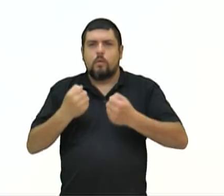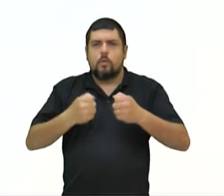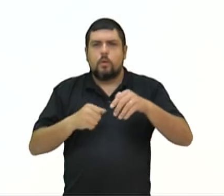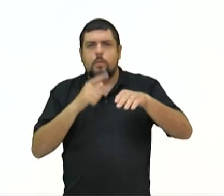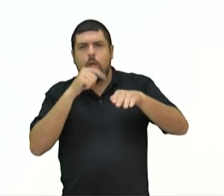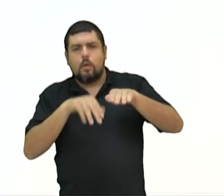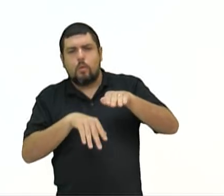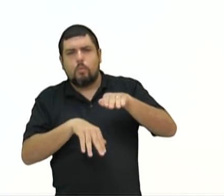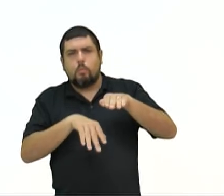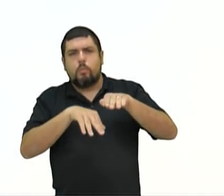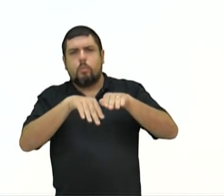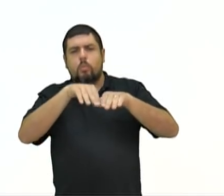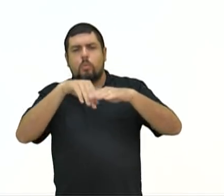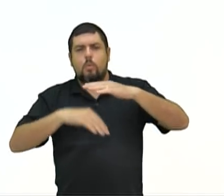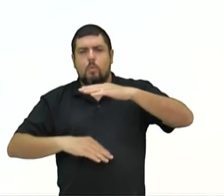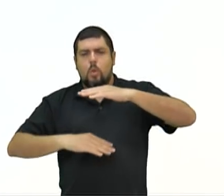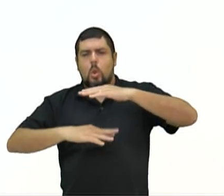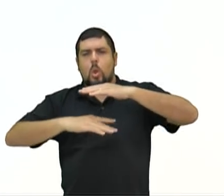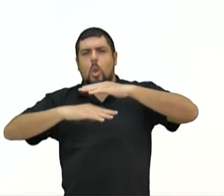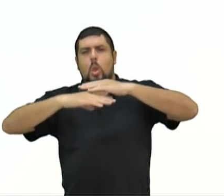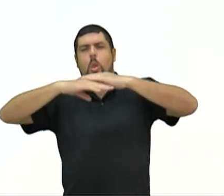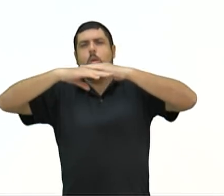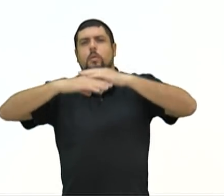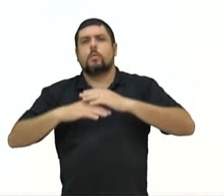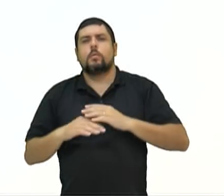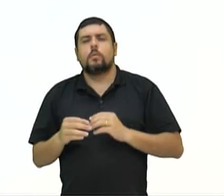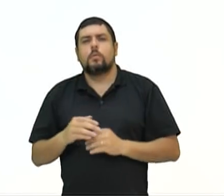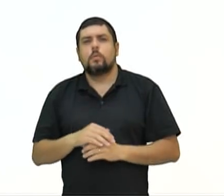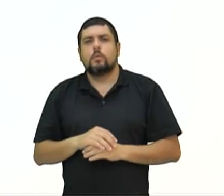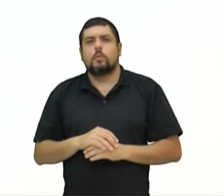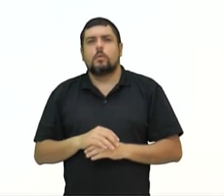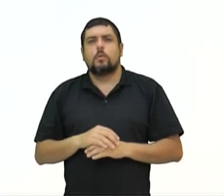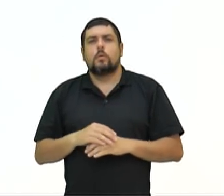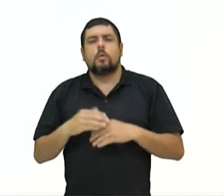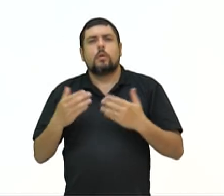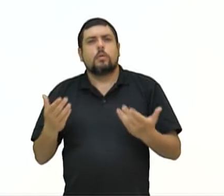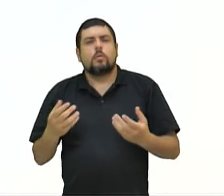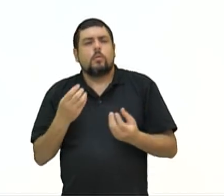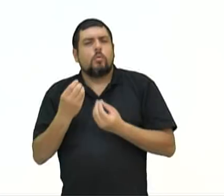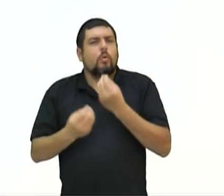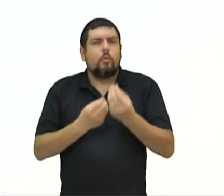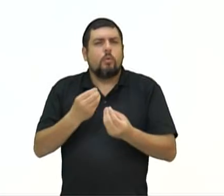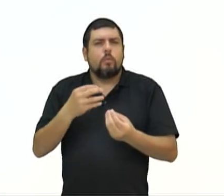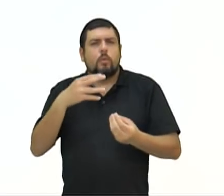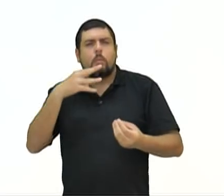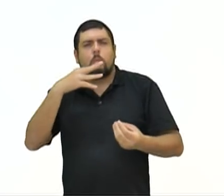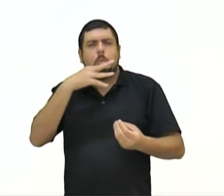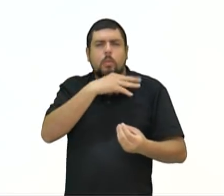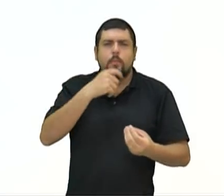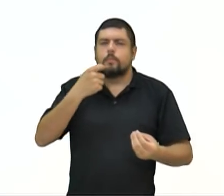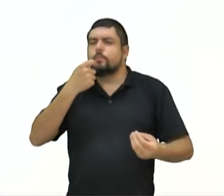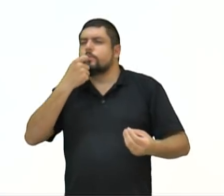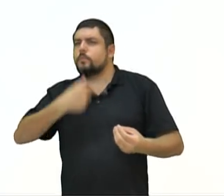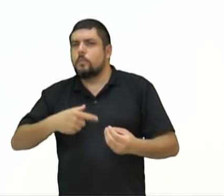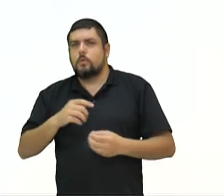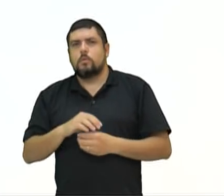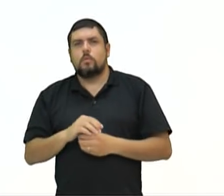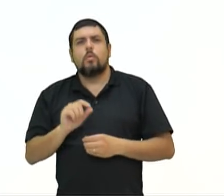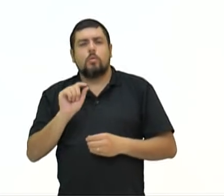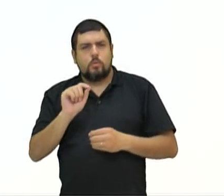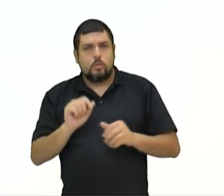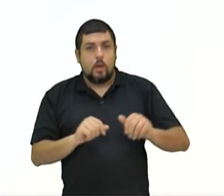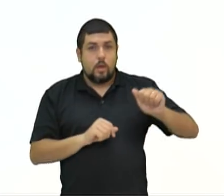rua. Então, qual característica desta charge provoca ironia e humor? Alternativa A, o desenho do